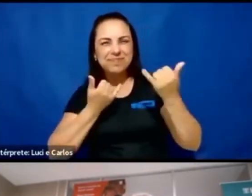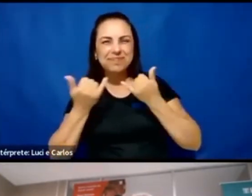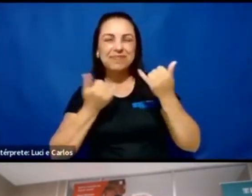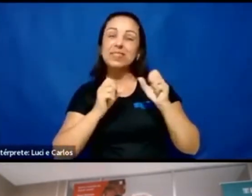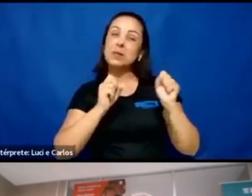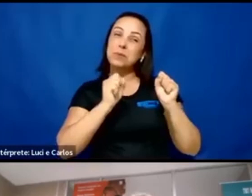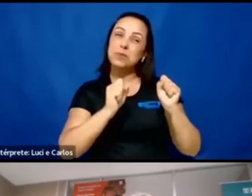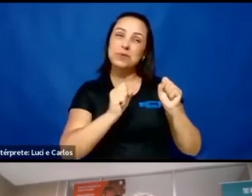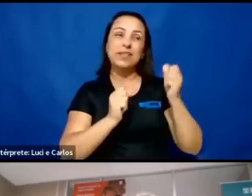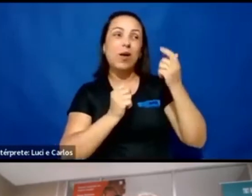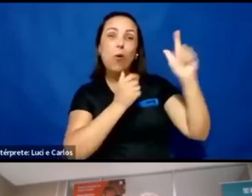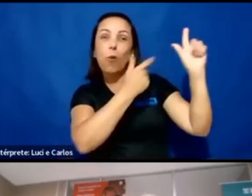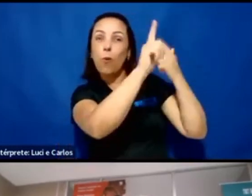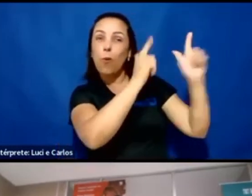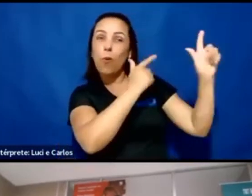aí